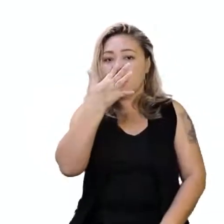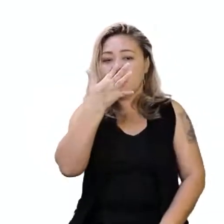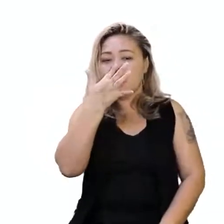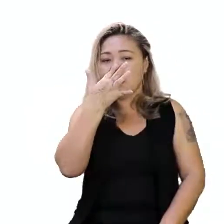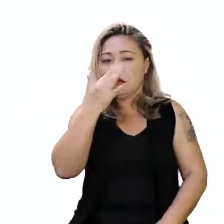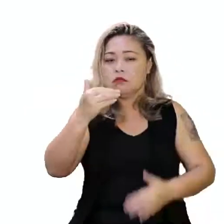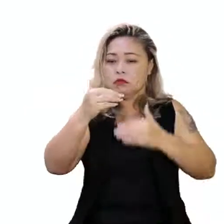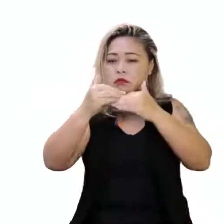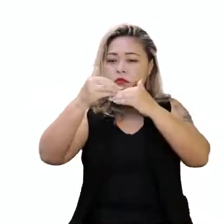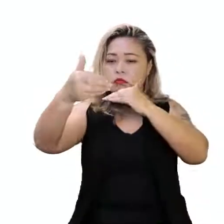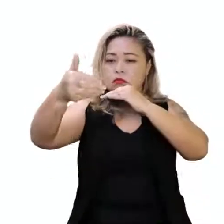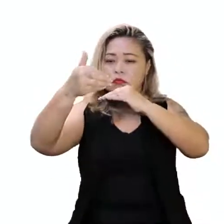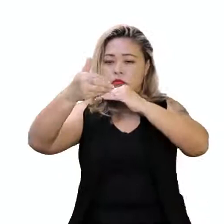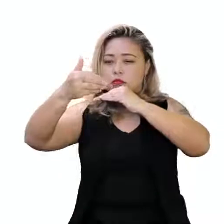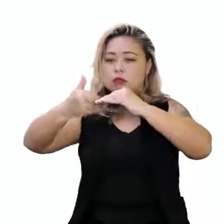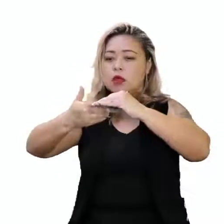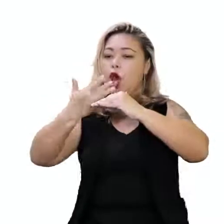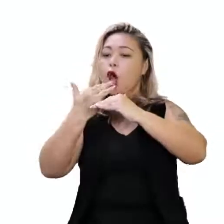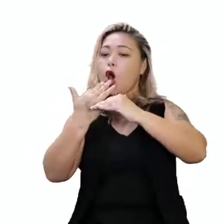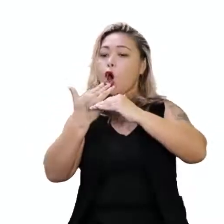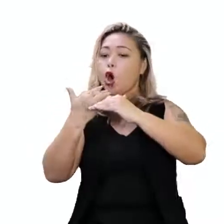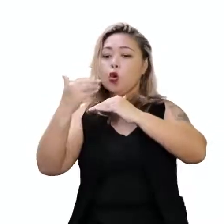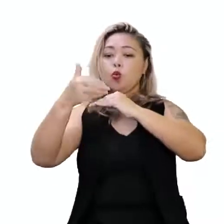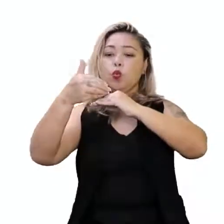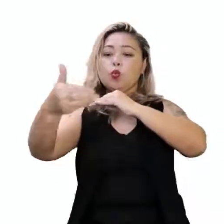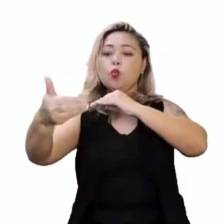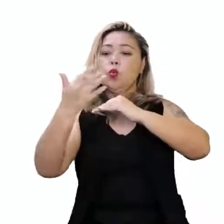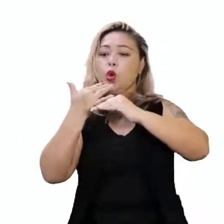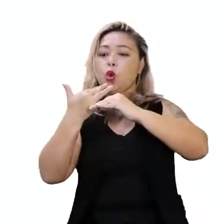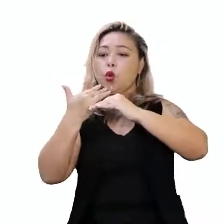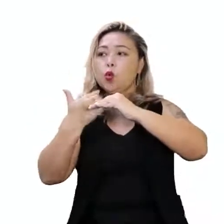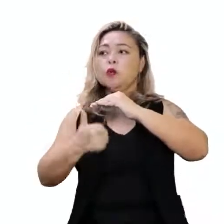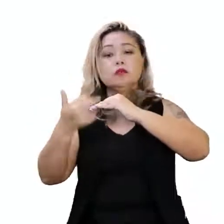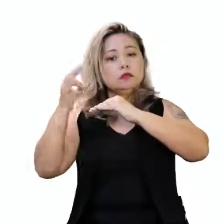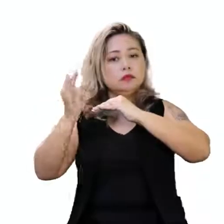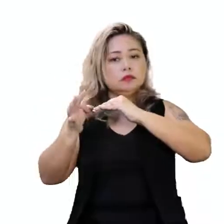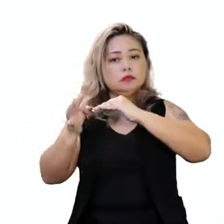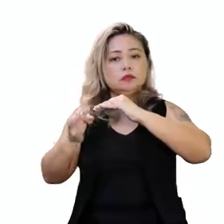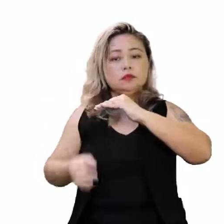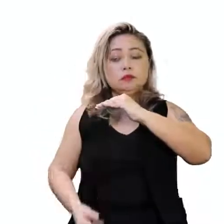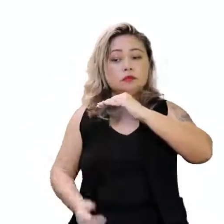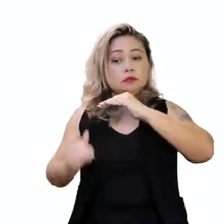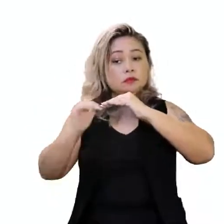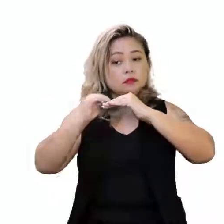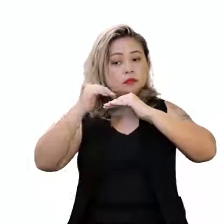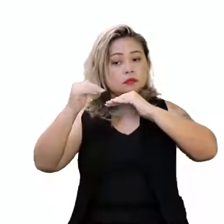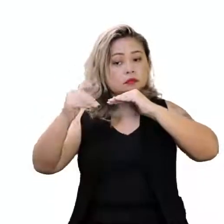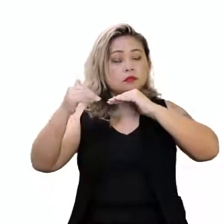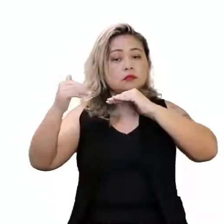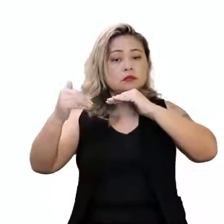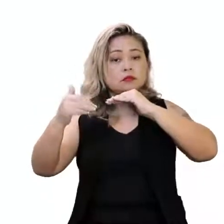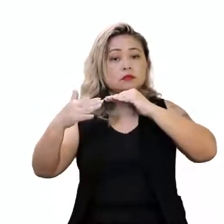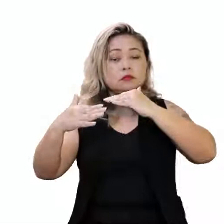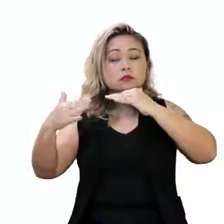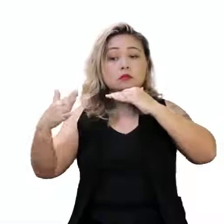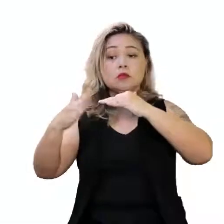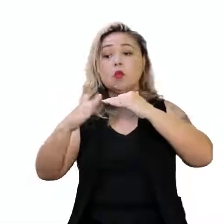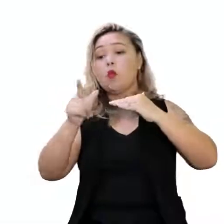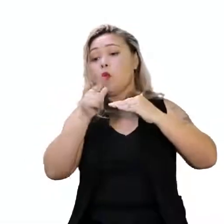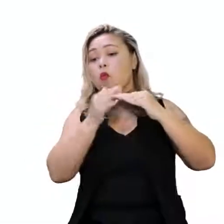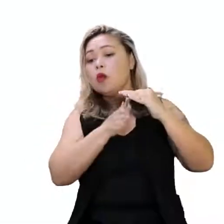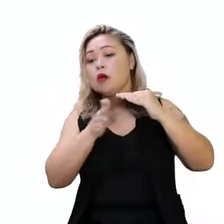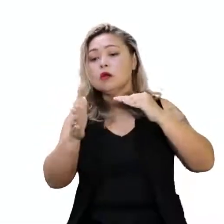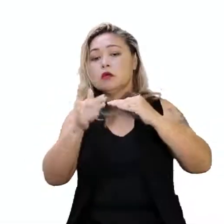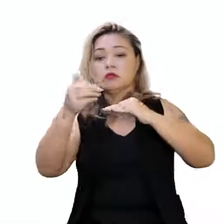já uma diferença de coloração nessas espécies, perfeito? Aí houve então uma barreira física, um